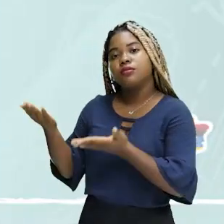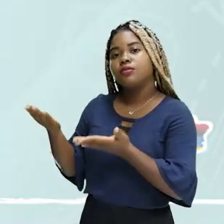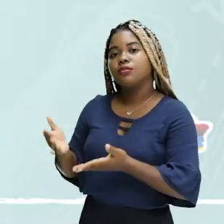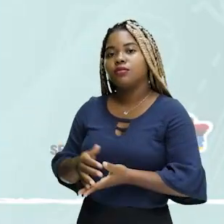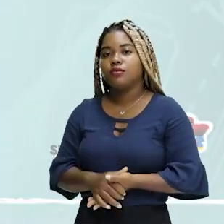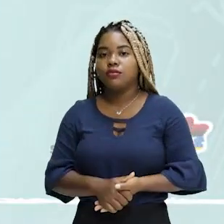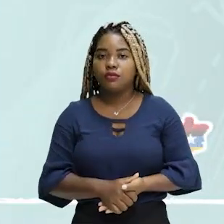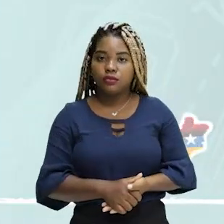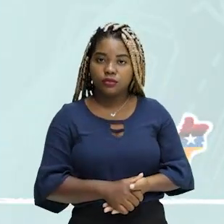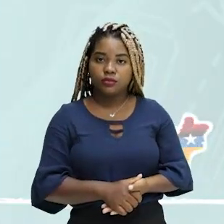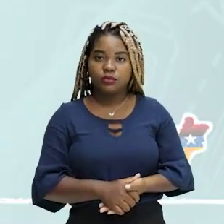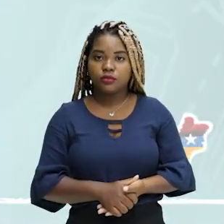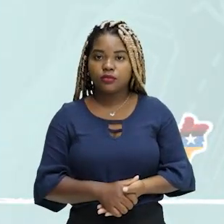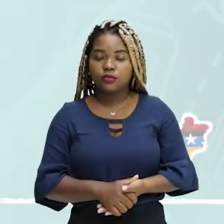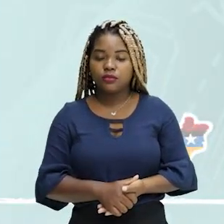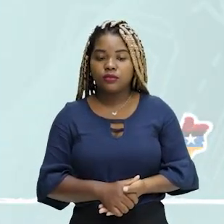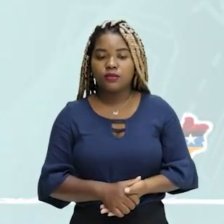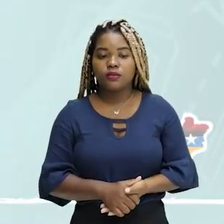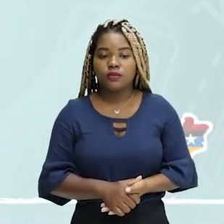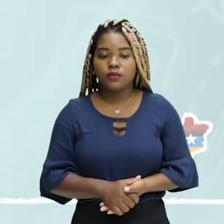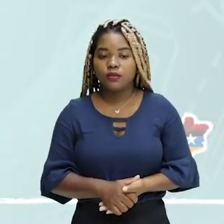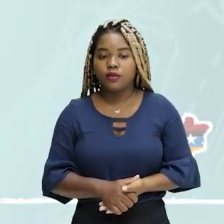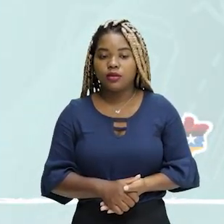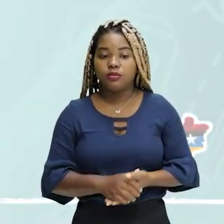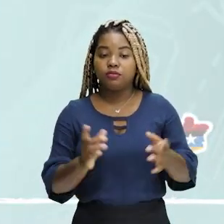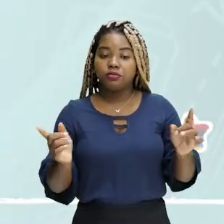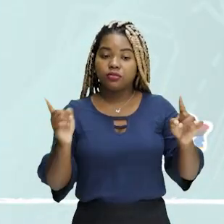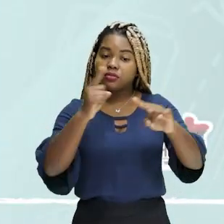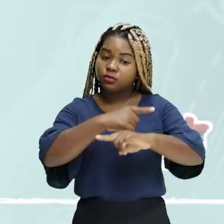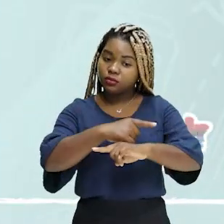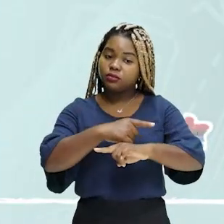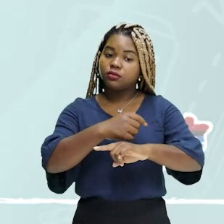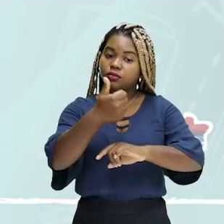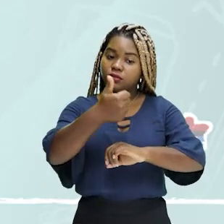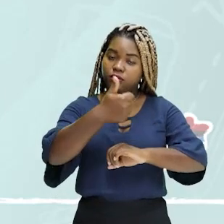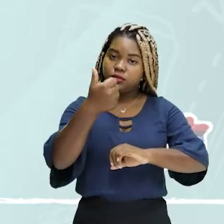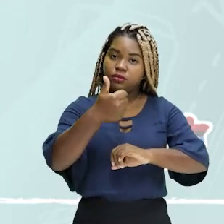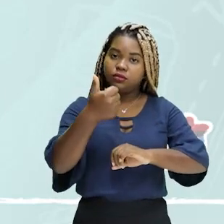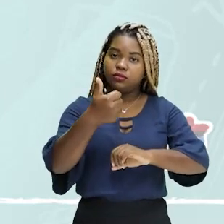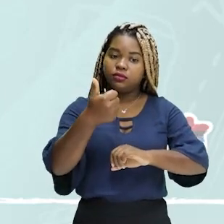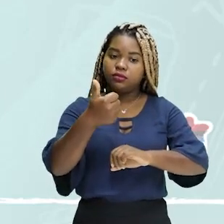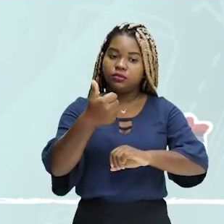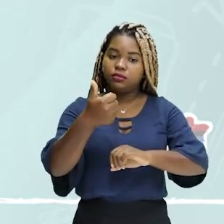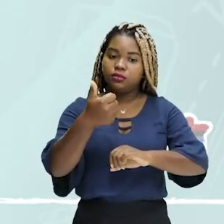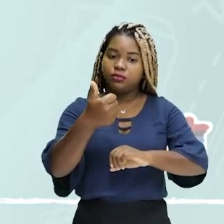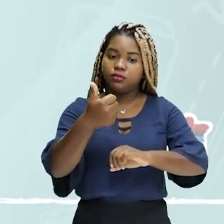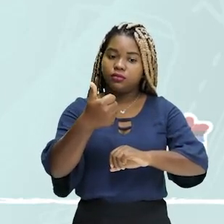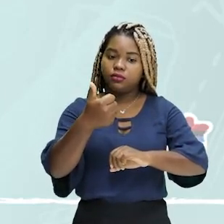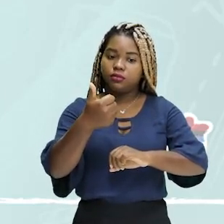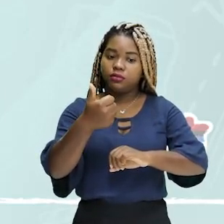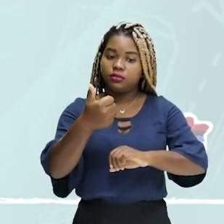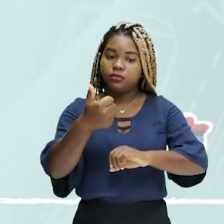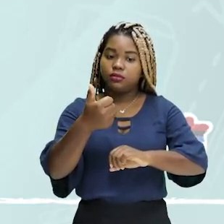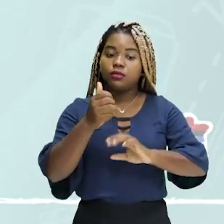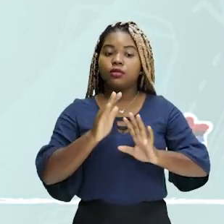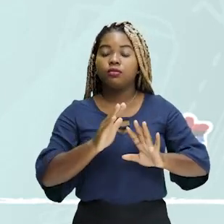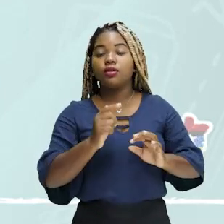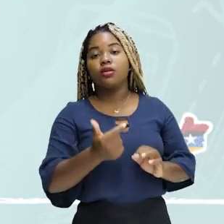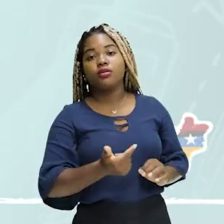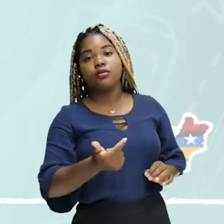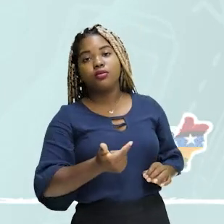Organizando, o que a gente precisou fazer? Inverter a primeira equação e manter